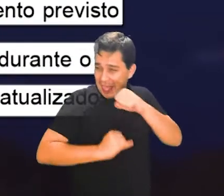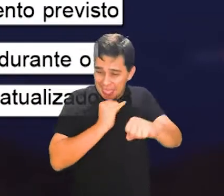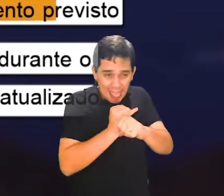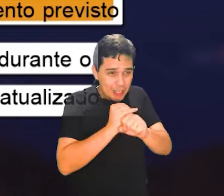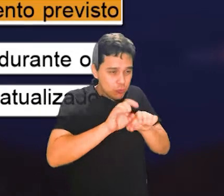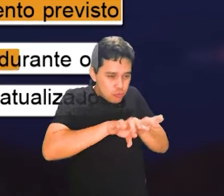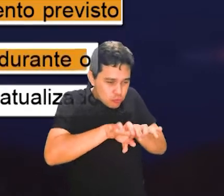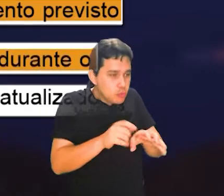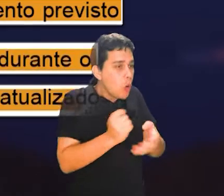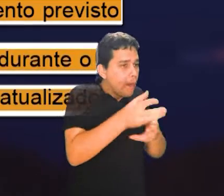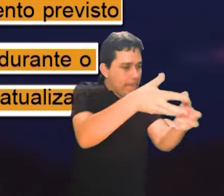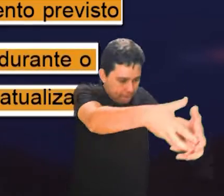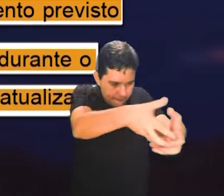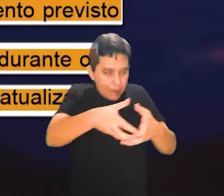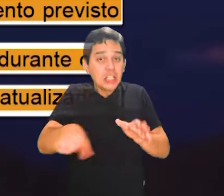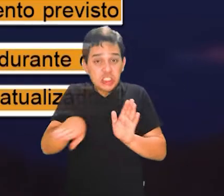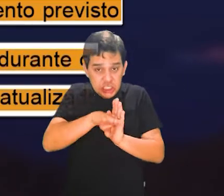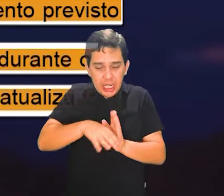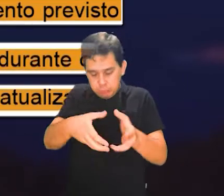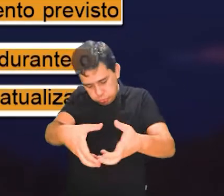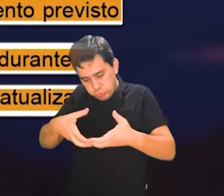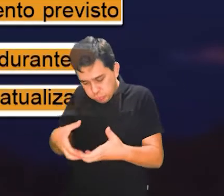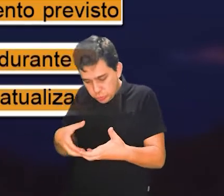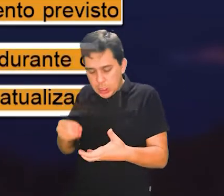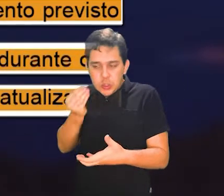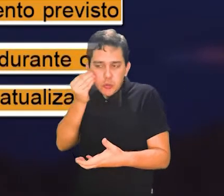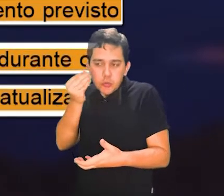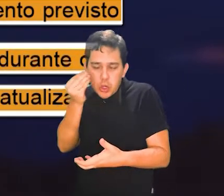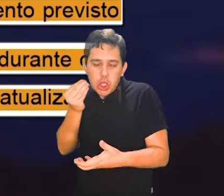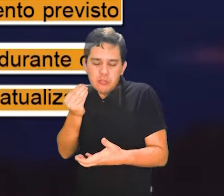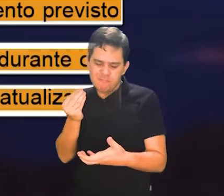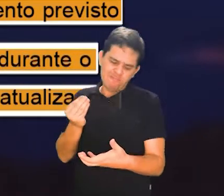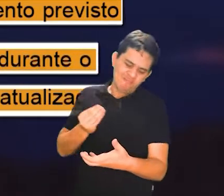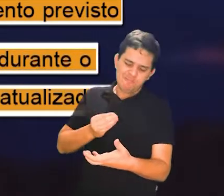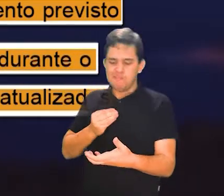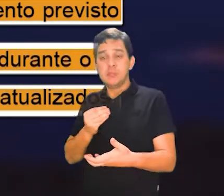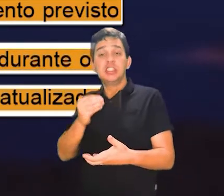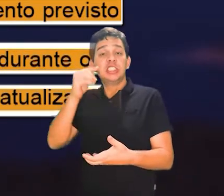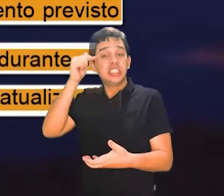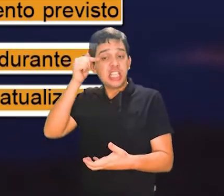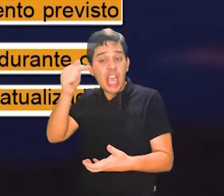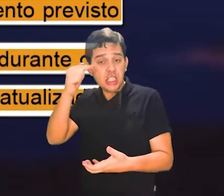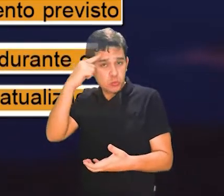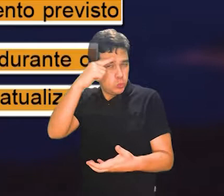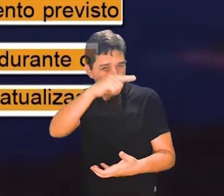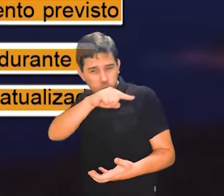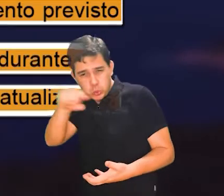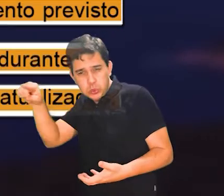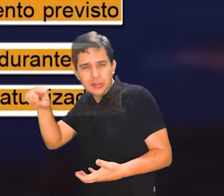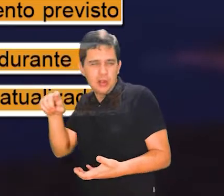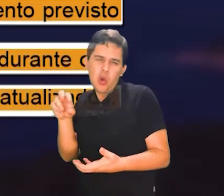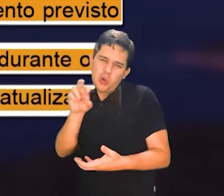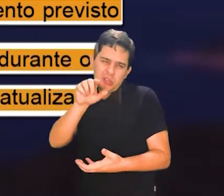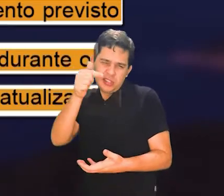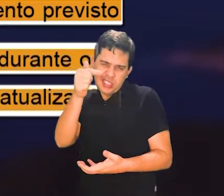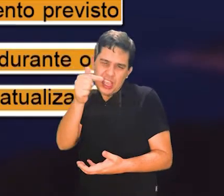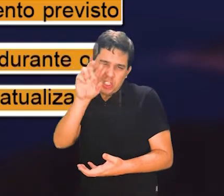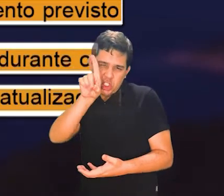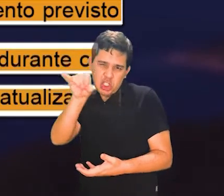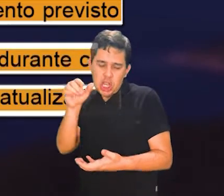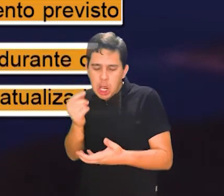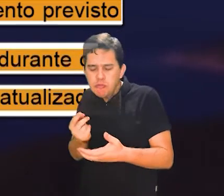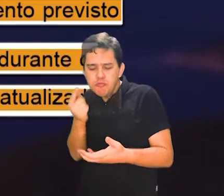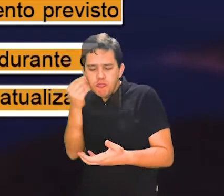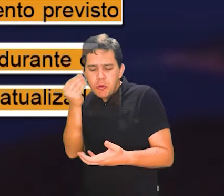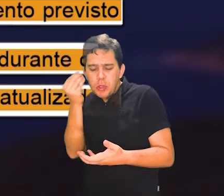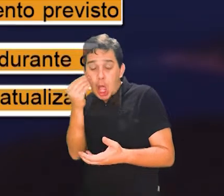devolver o produto, cancelando a compra e obtendo de volta o valor que tiver pago pelo produto. E,